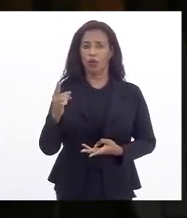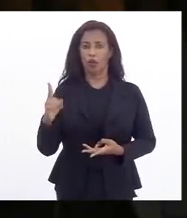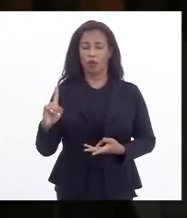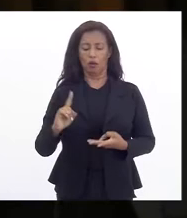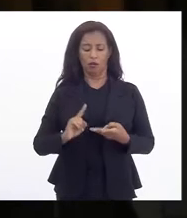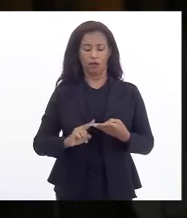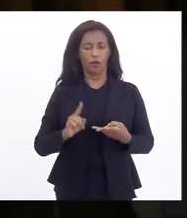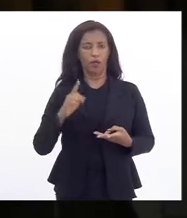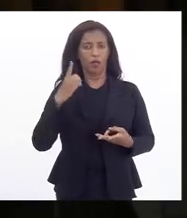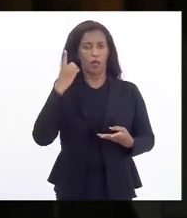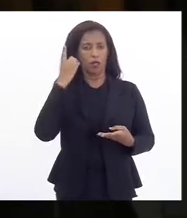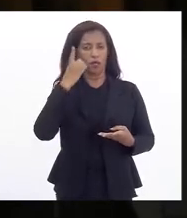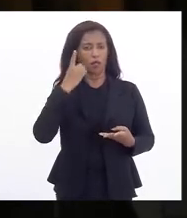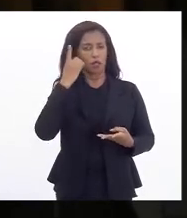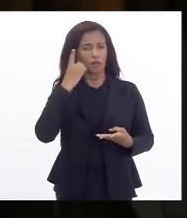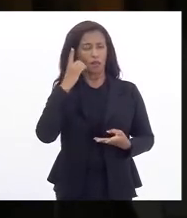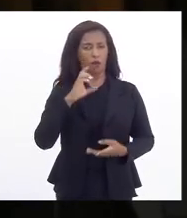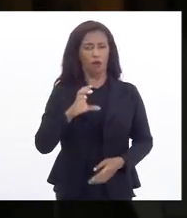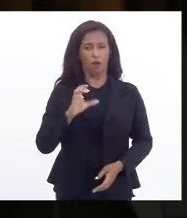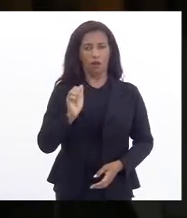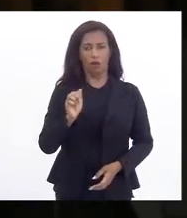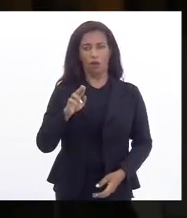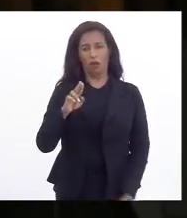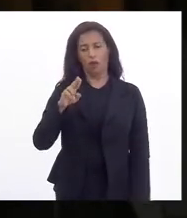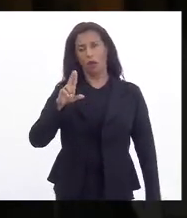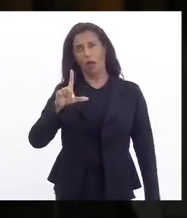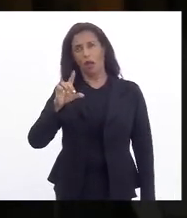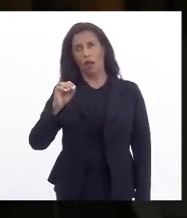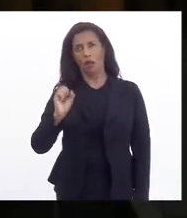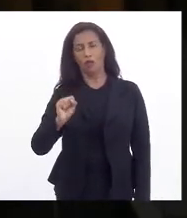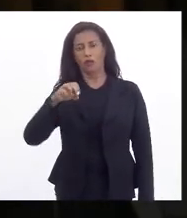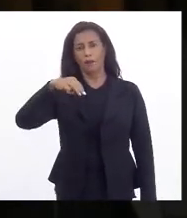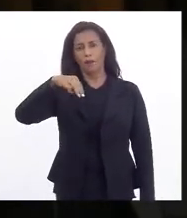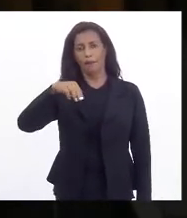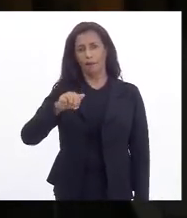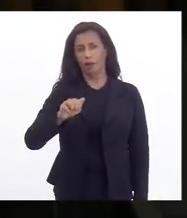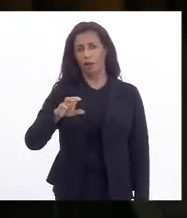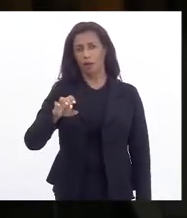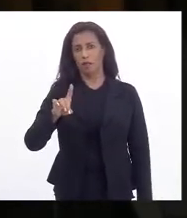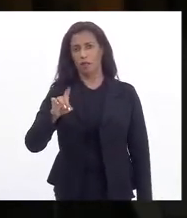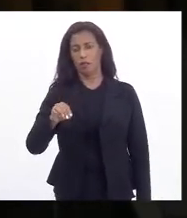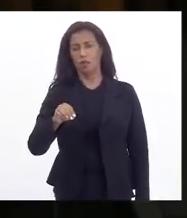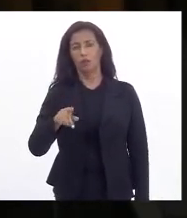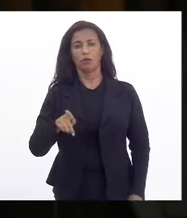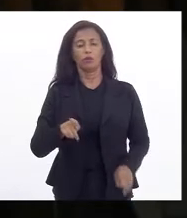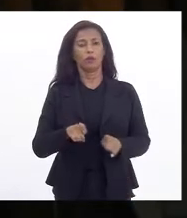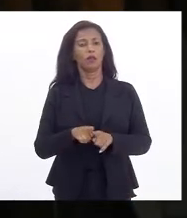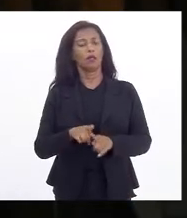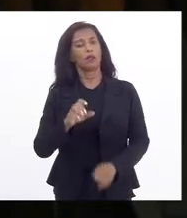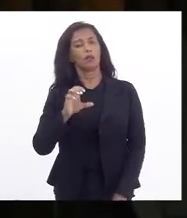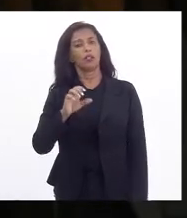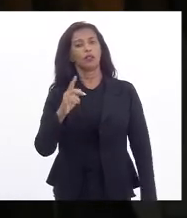deputado Carlos Macedo o deputado Chico